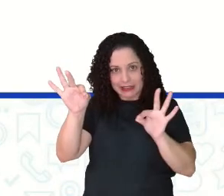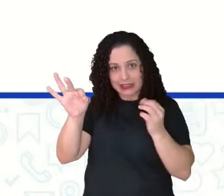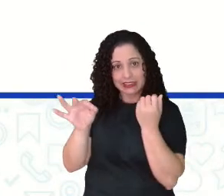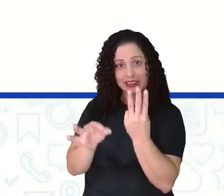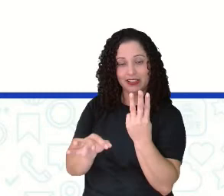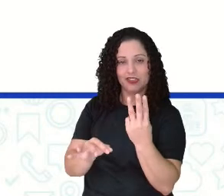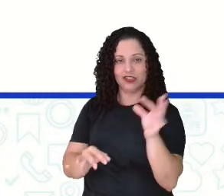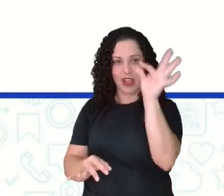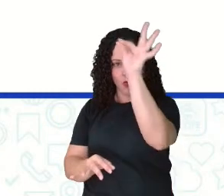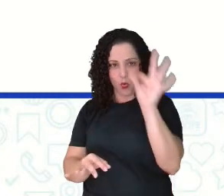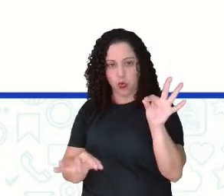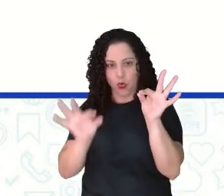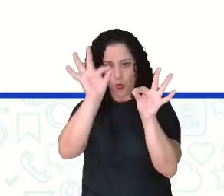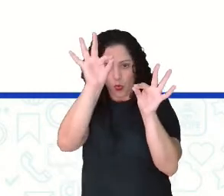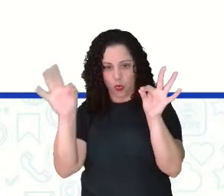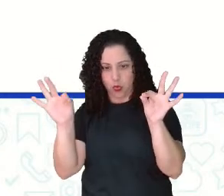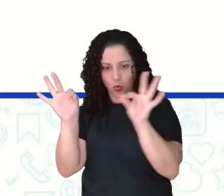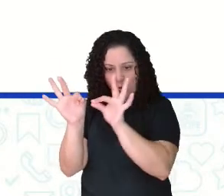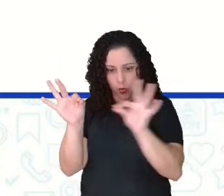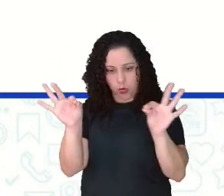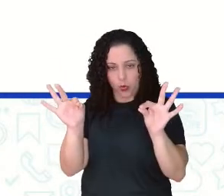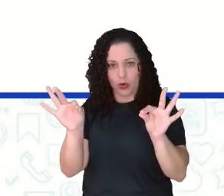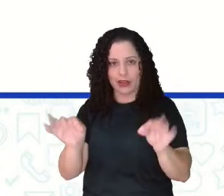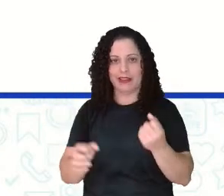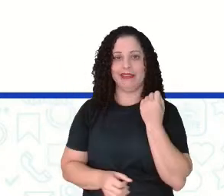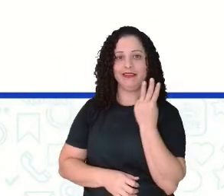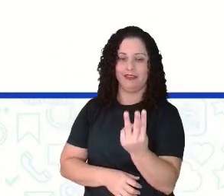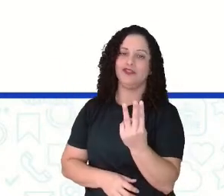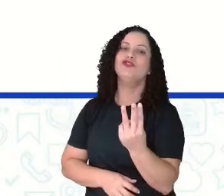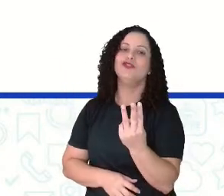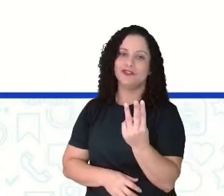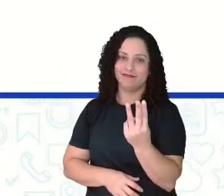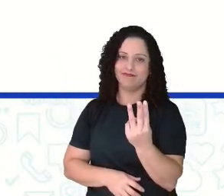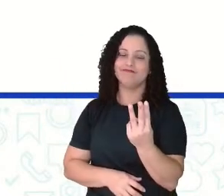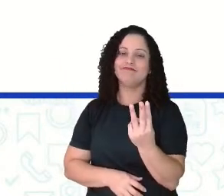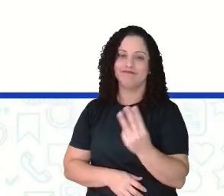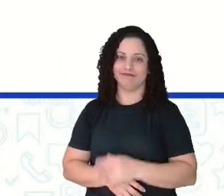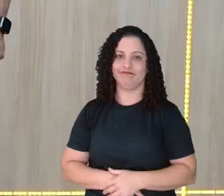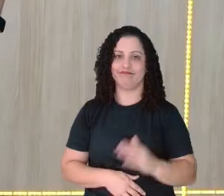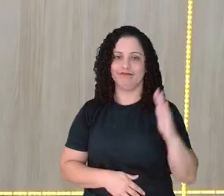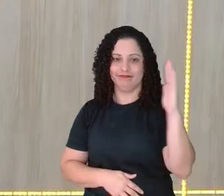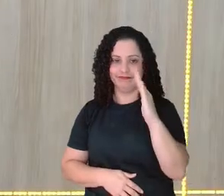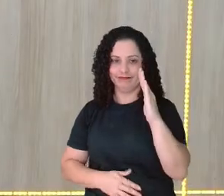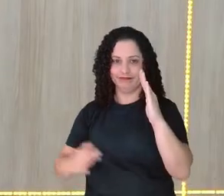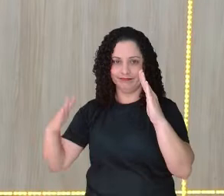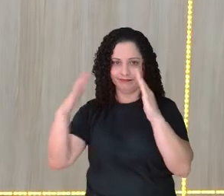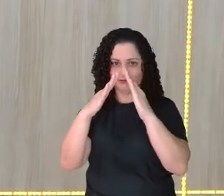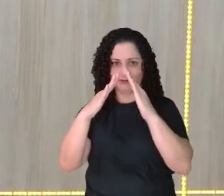poligonais. Então, esse polígono aí, ele possui 3 ladinhos, tá? O outro